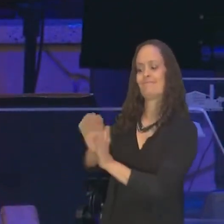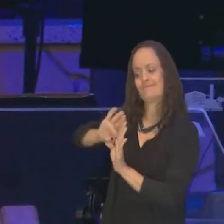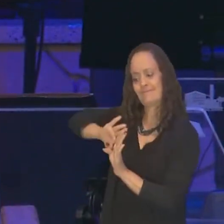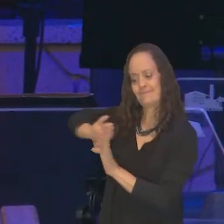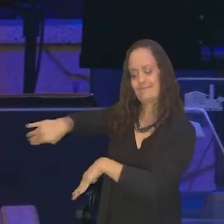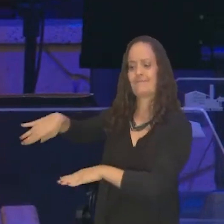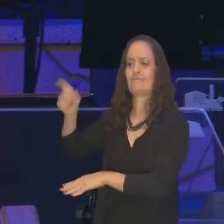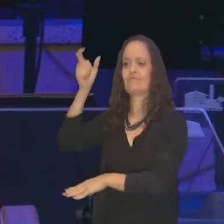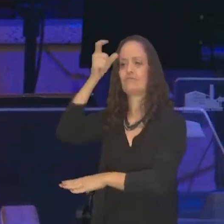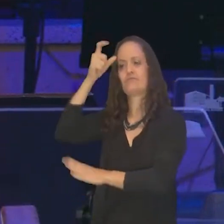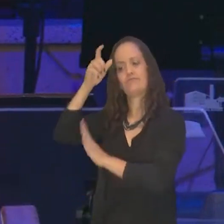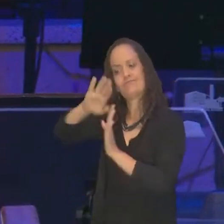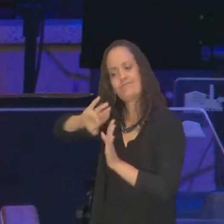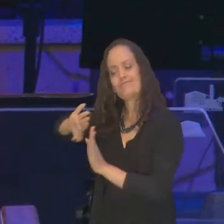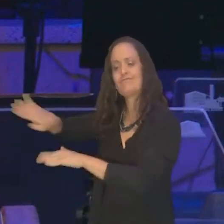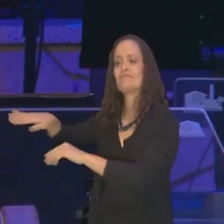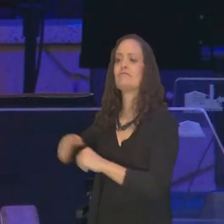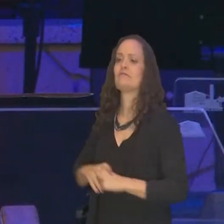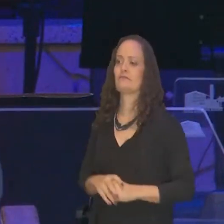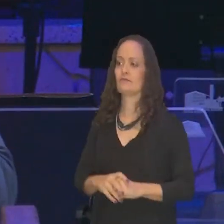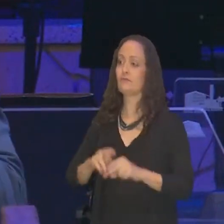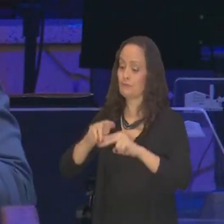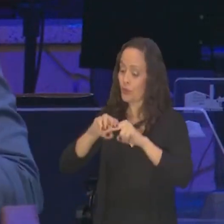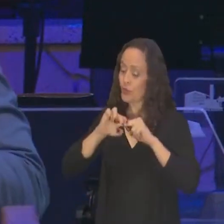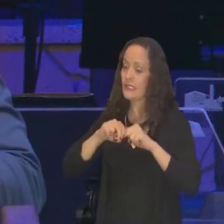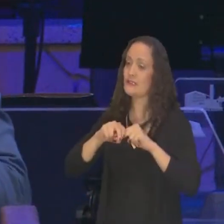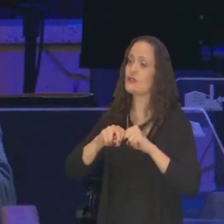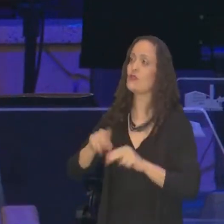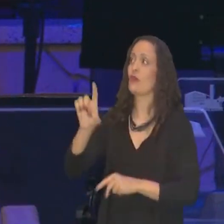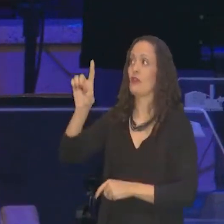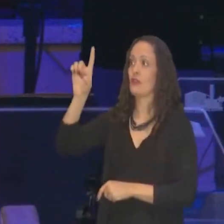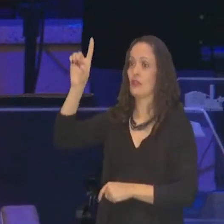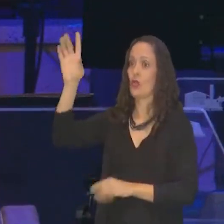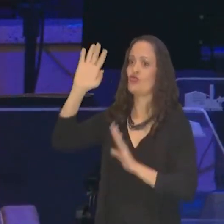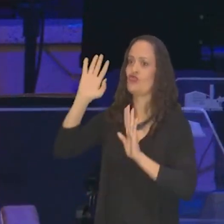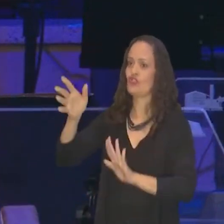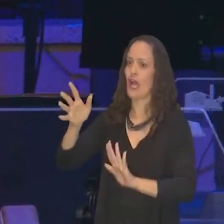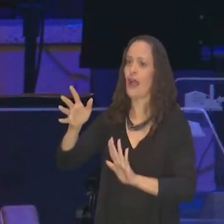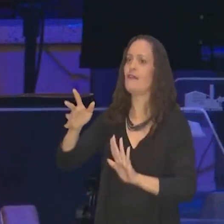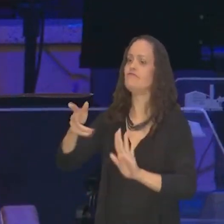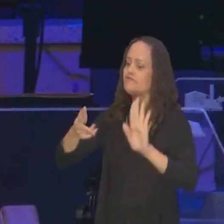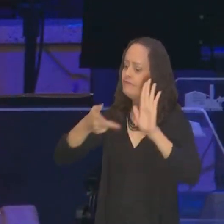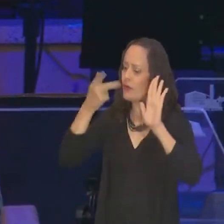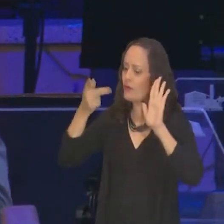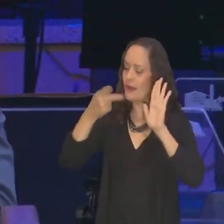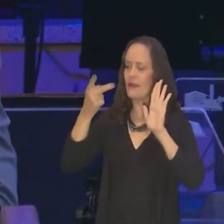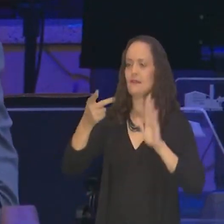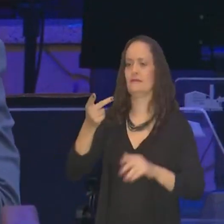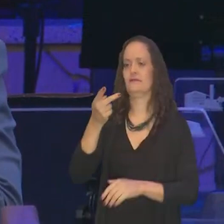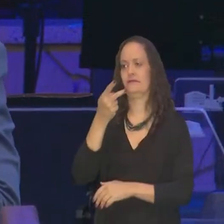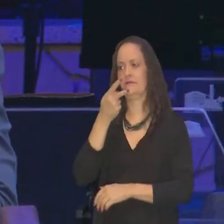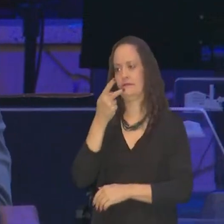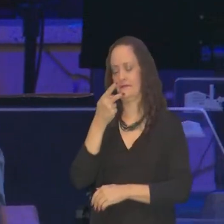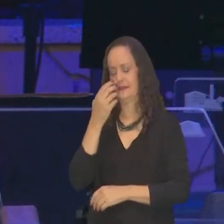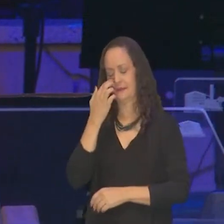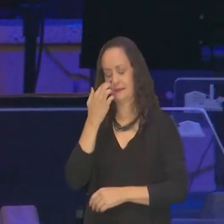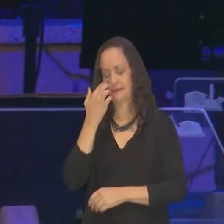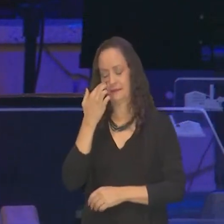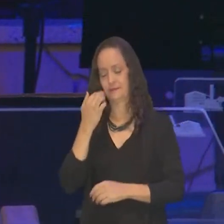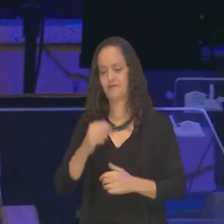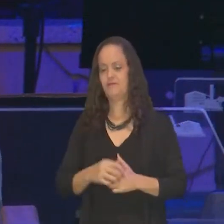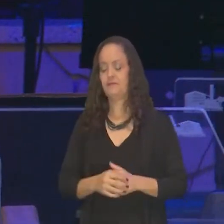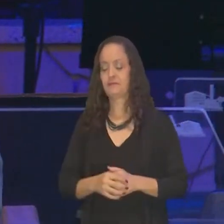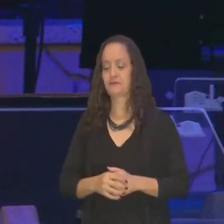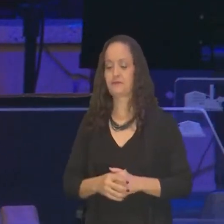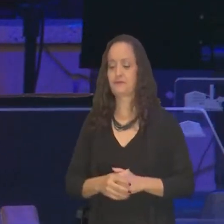da queda, e Deus então já prega o Evangelho, já apresenta em Gênesis 3,15 esta profecia. Aqui está o